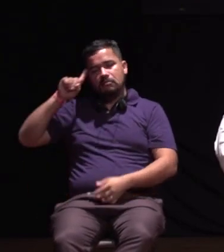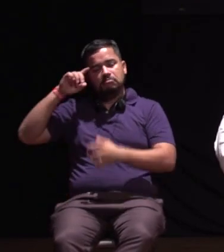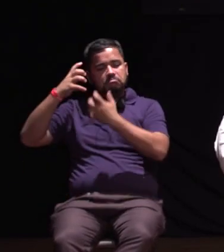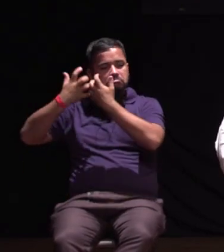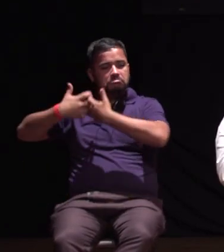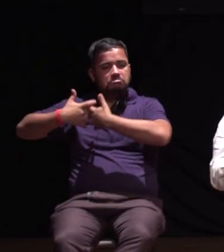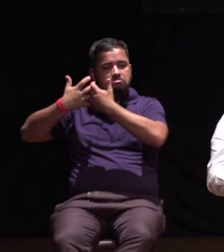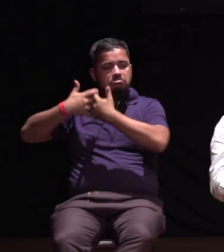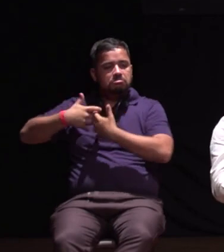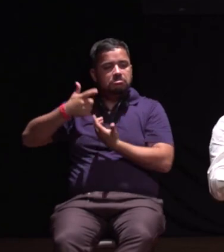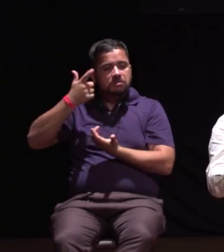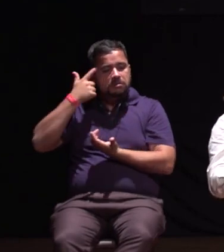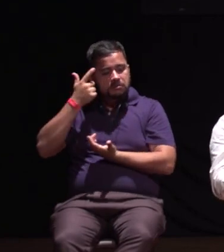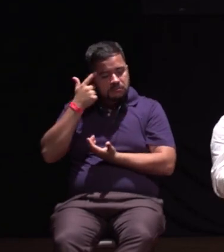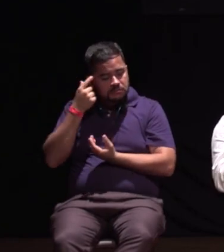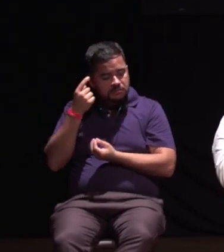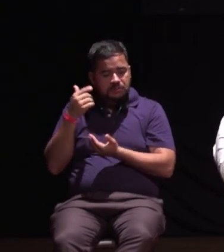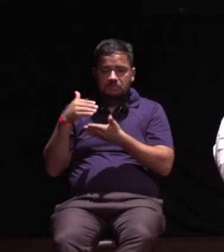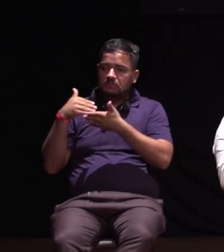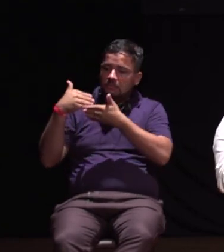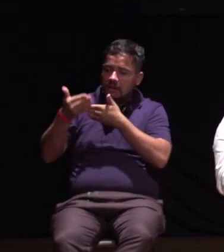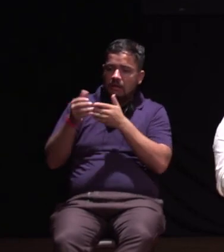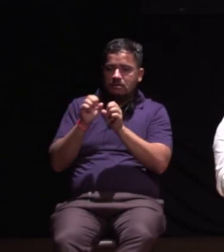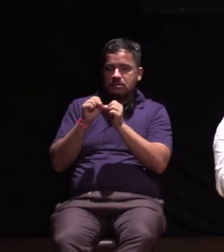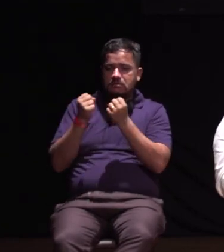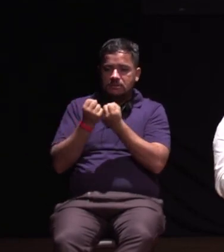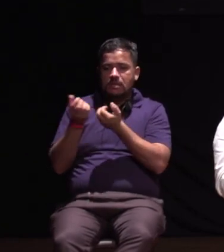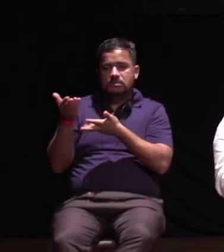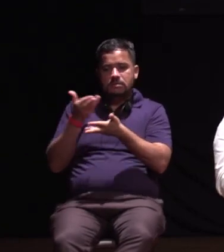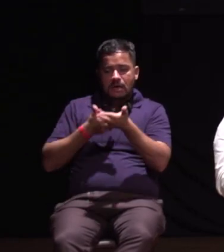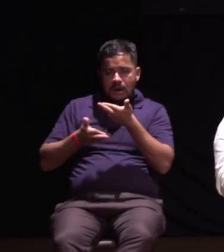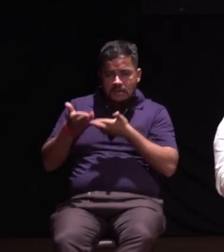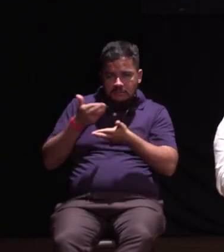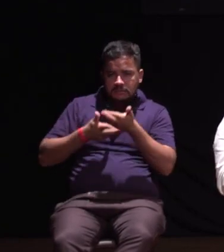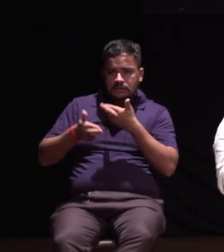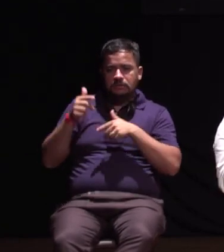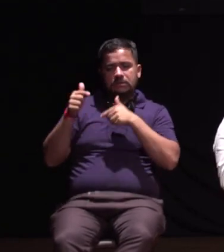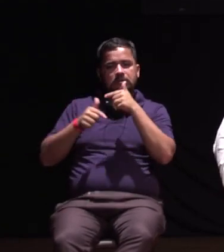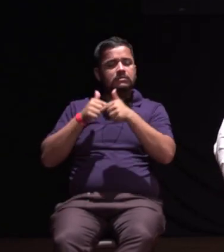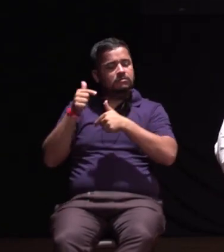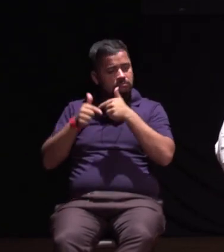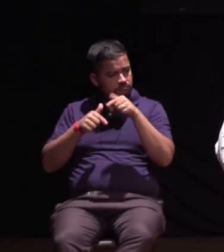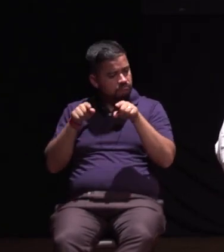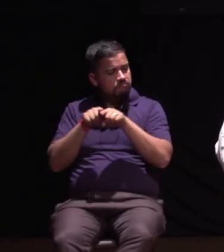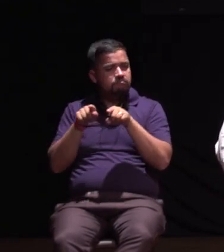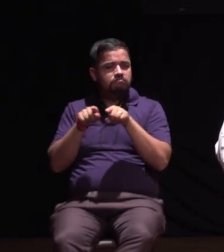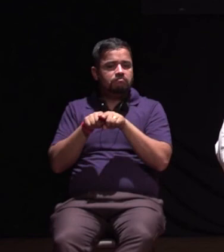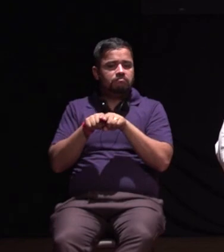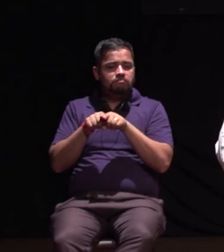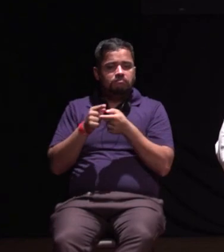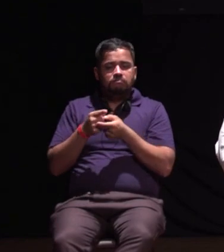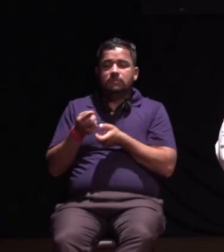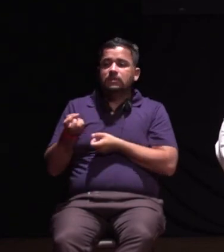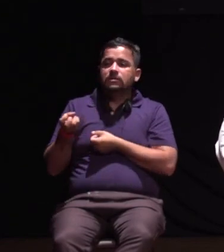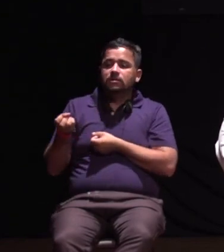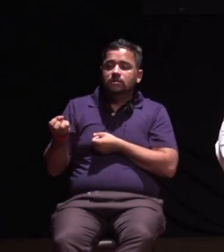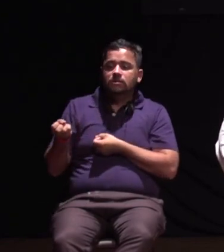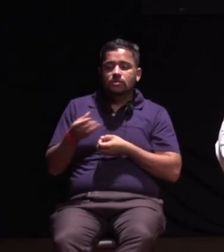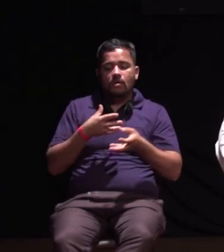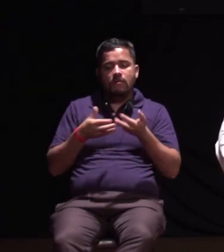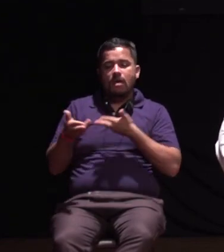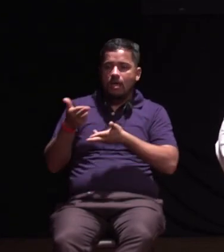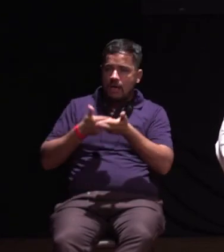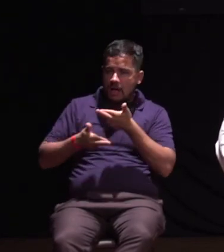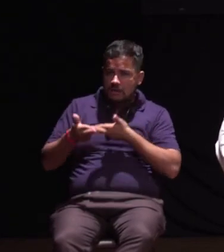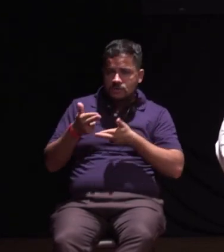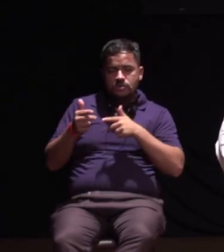pensar para além também do seminário, nessas relações de trabalho e as novas relações de